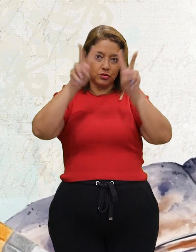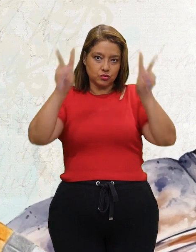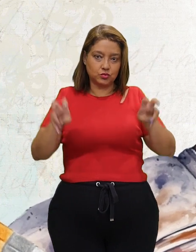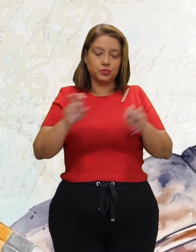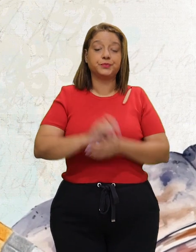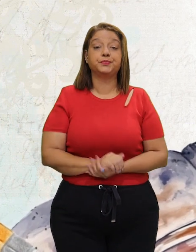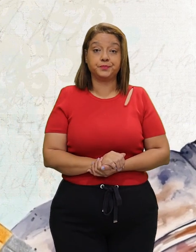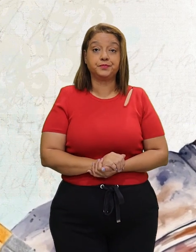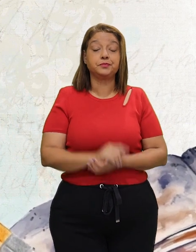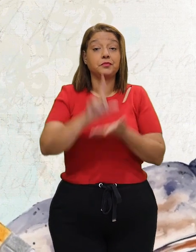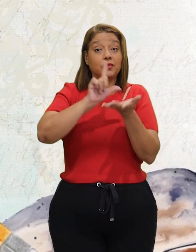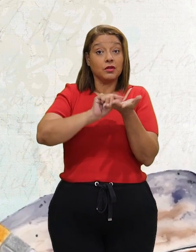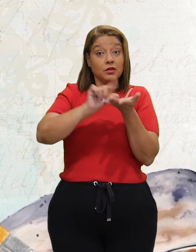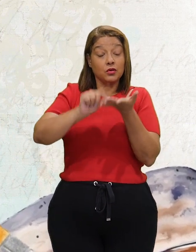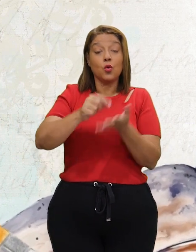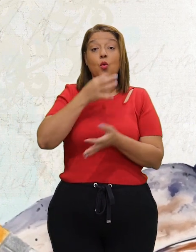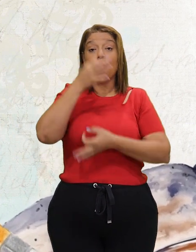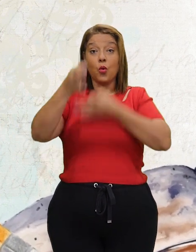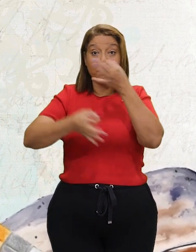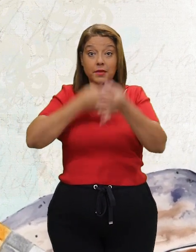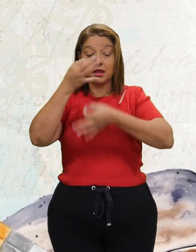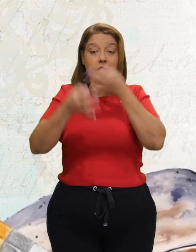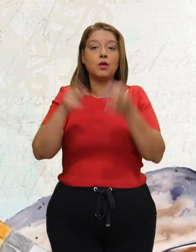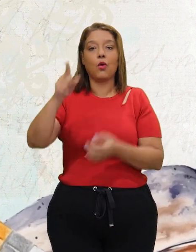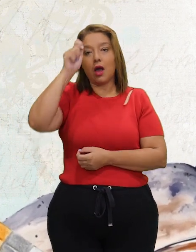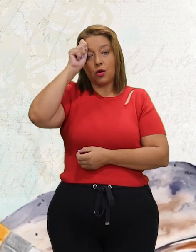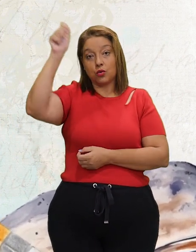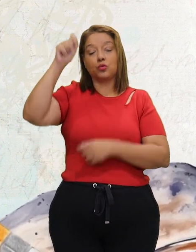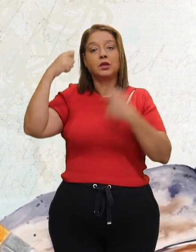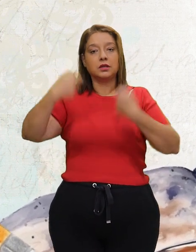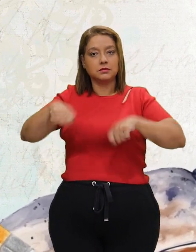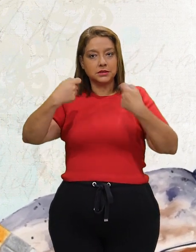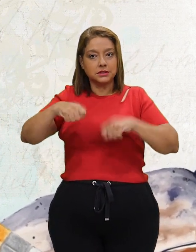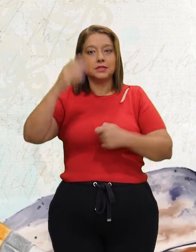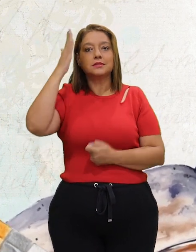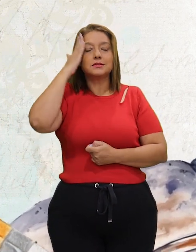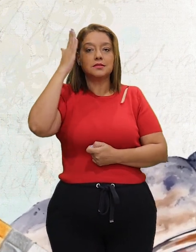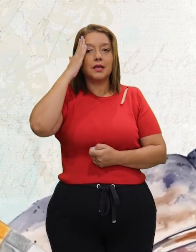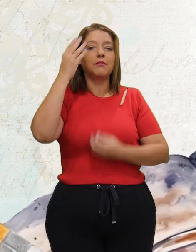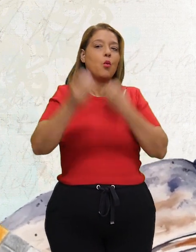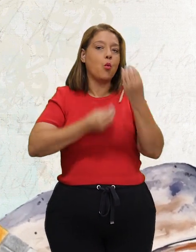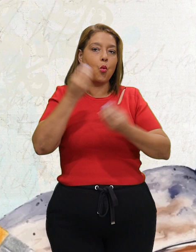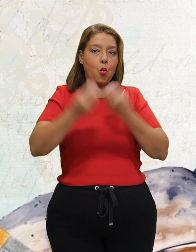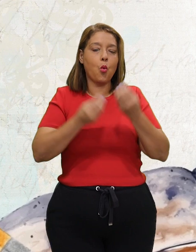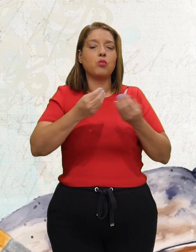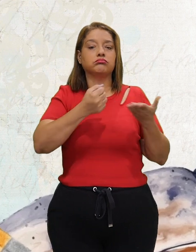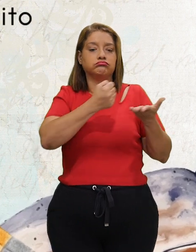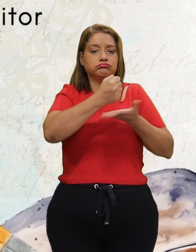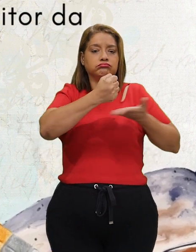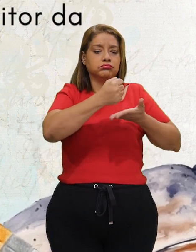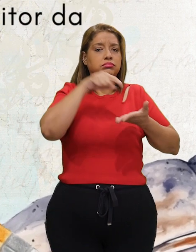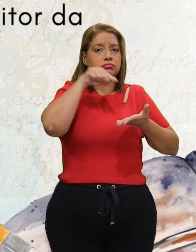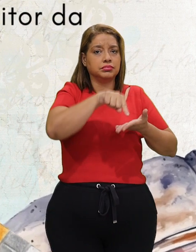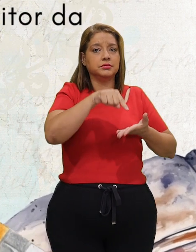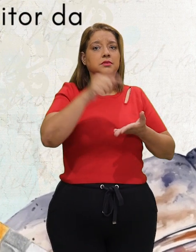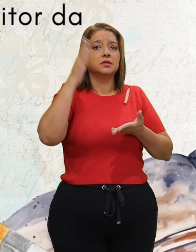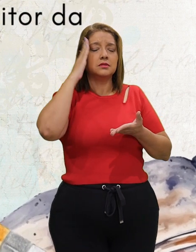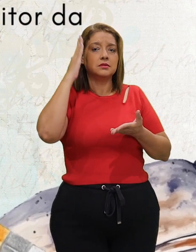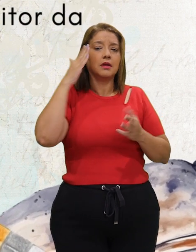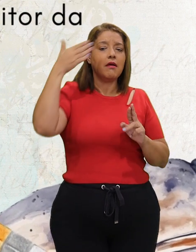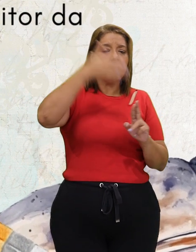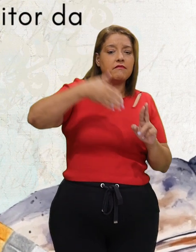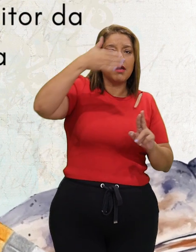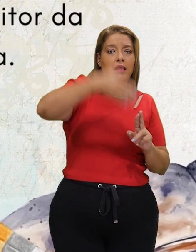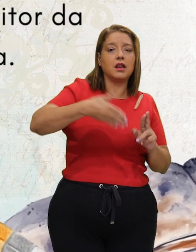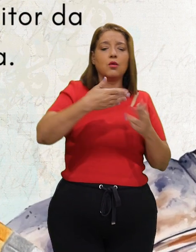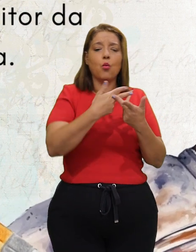No artigo de opinião, o autor deve fundamentar suas opiniões com argumentos sólidos, dados e exemplos,